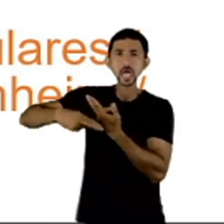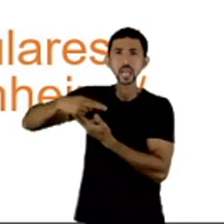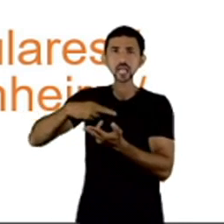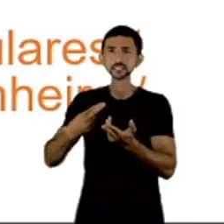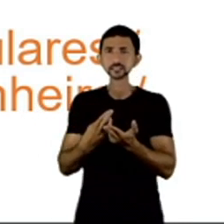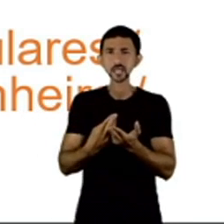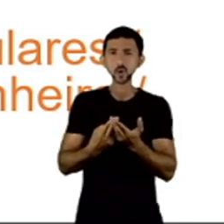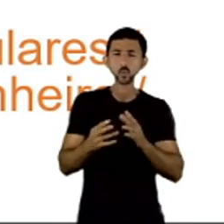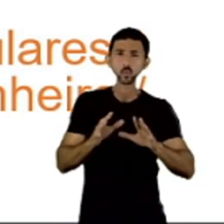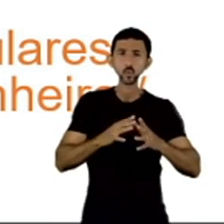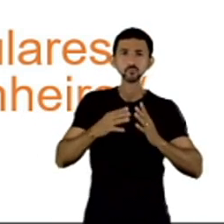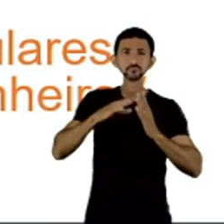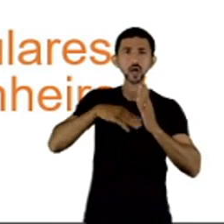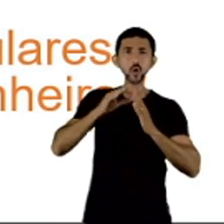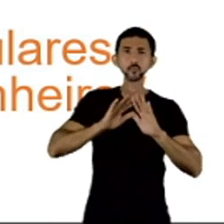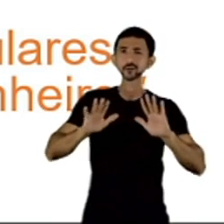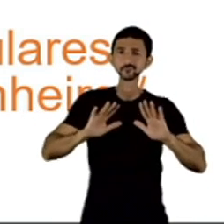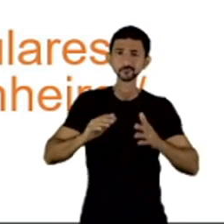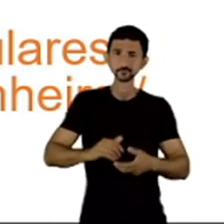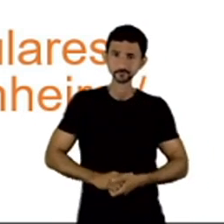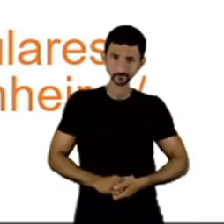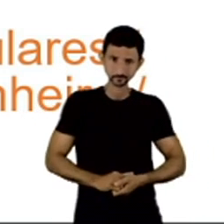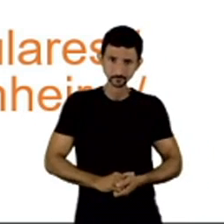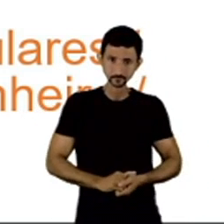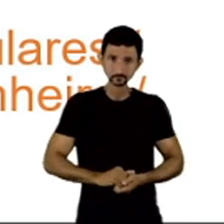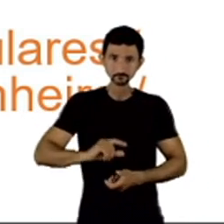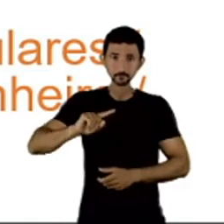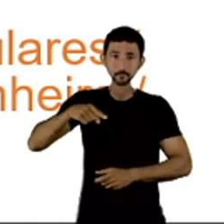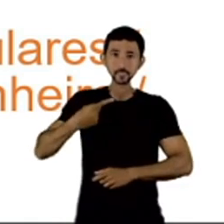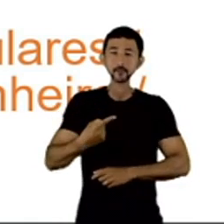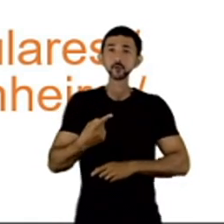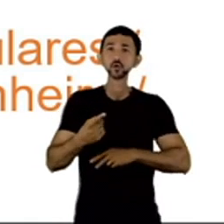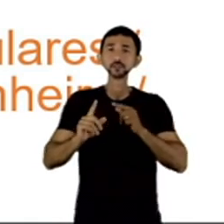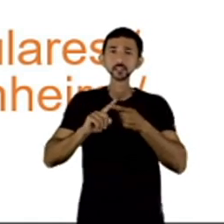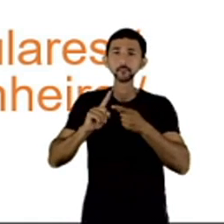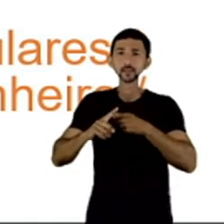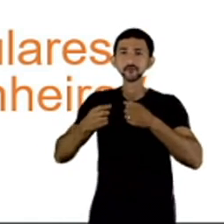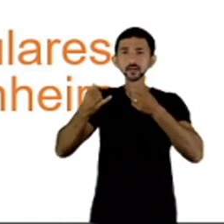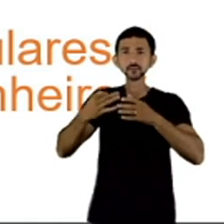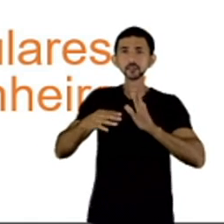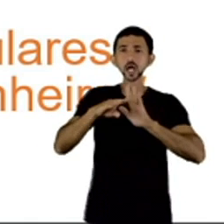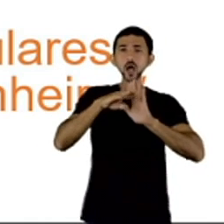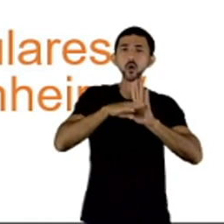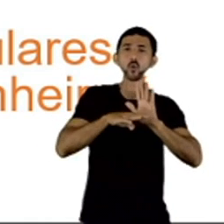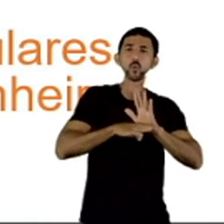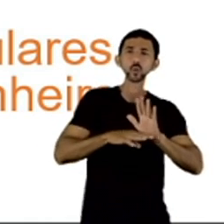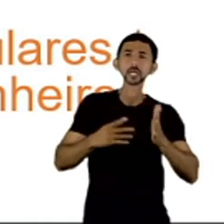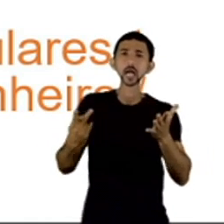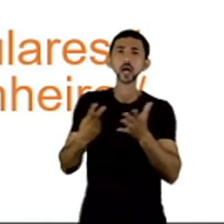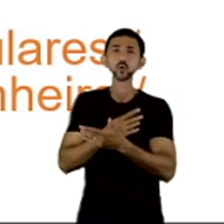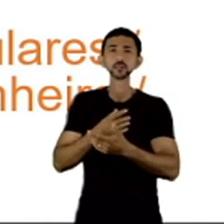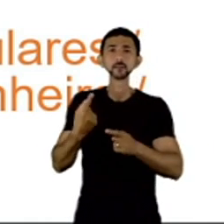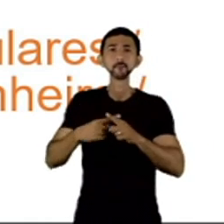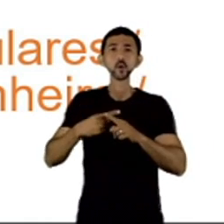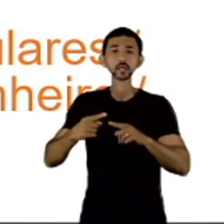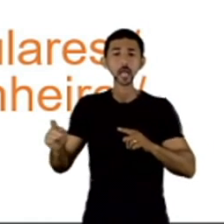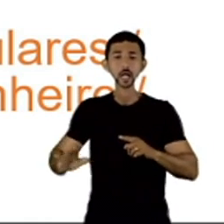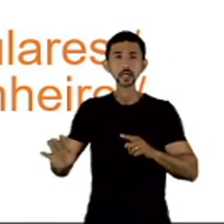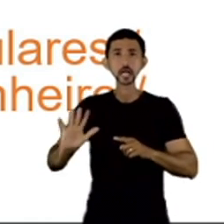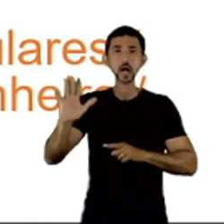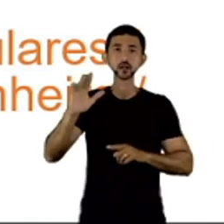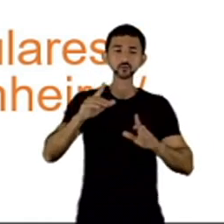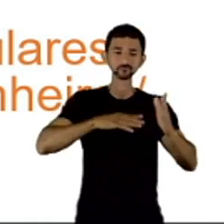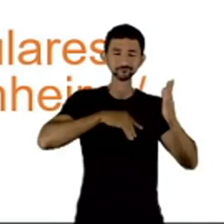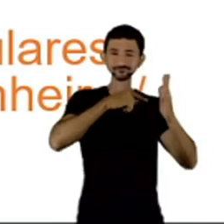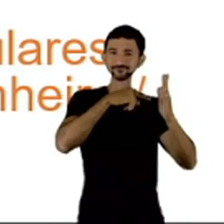a complexidade da obra. E logo depois vai te dizer quais são os fatores que elevam o preço desta obra de